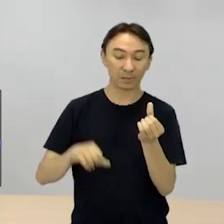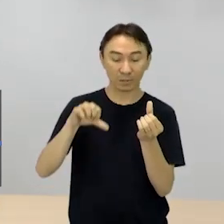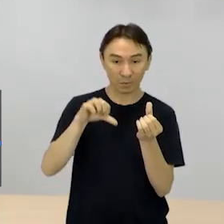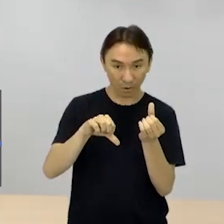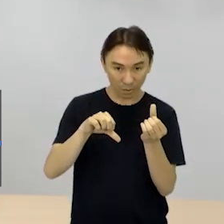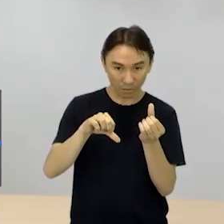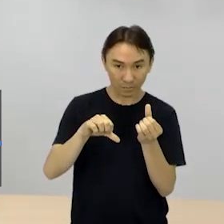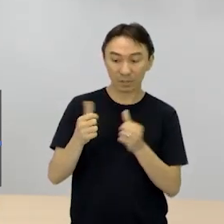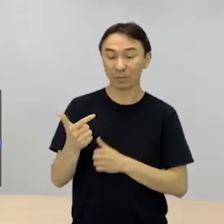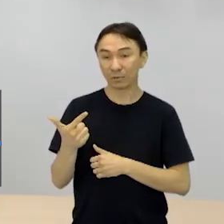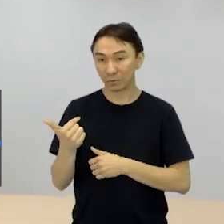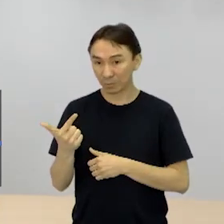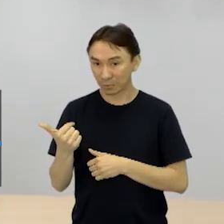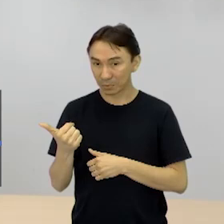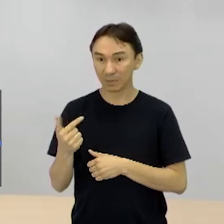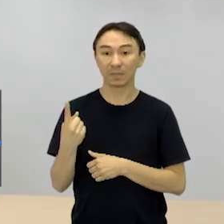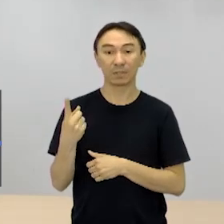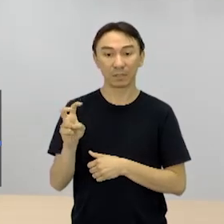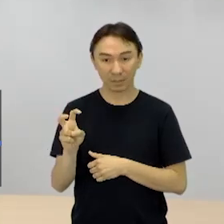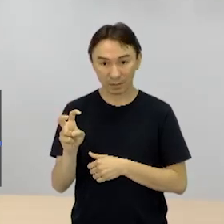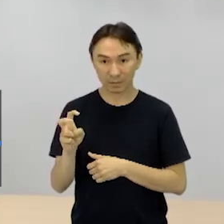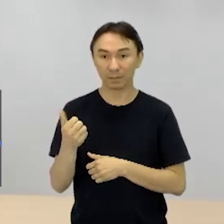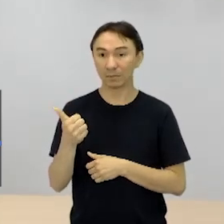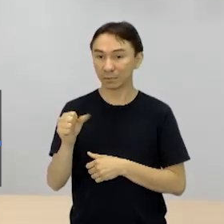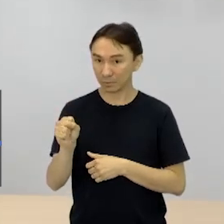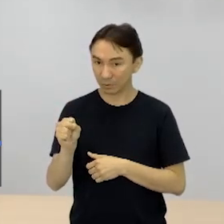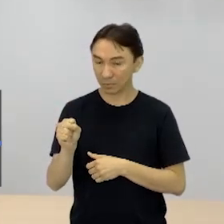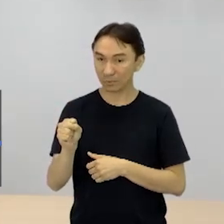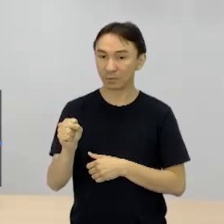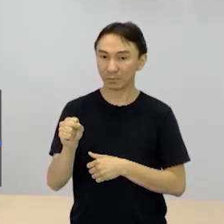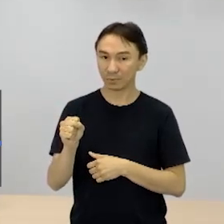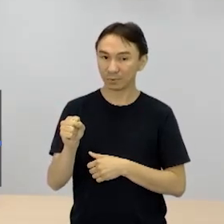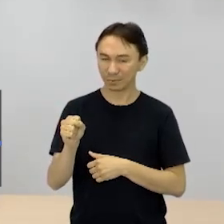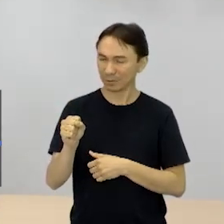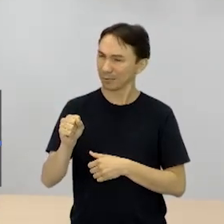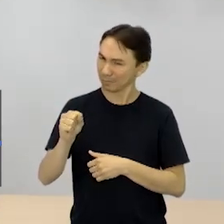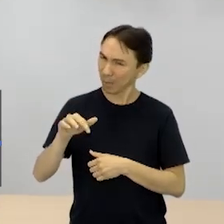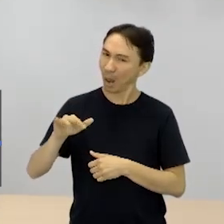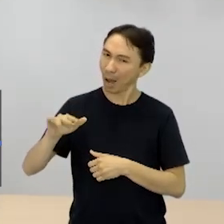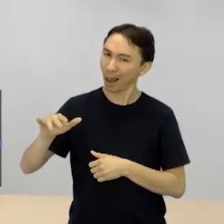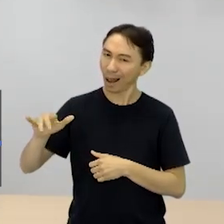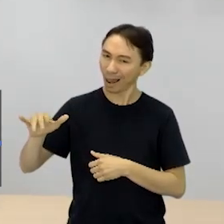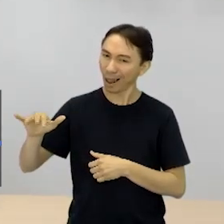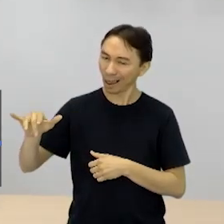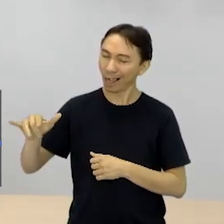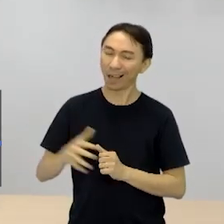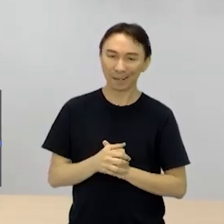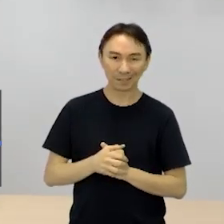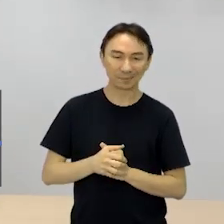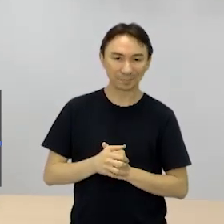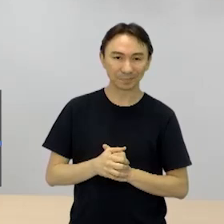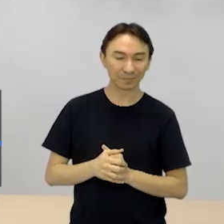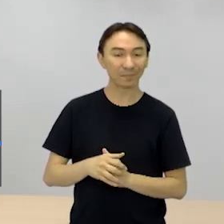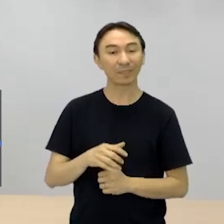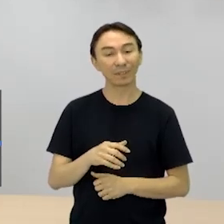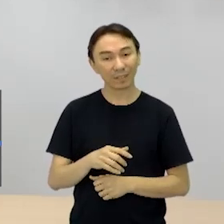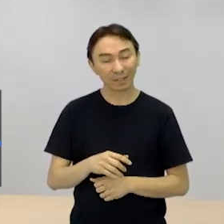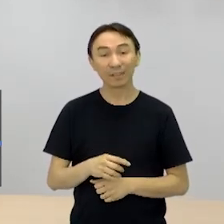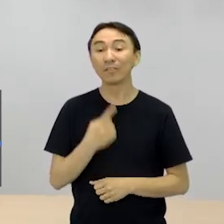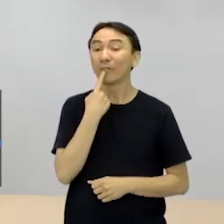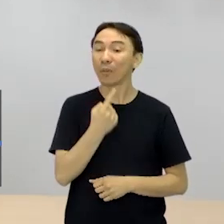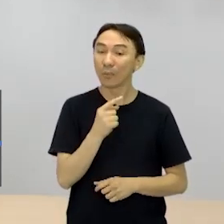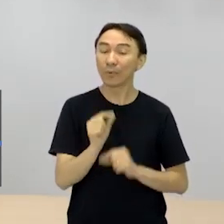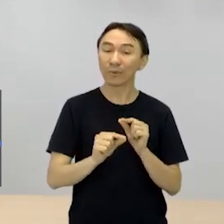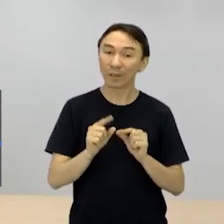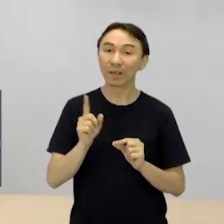9, 12, 15, 18, colocaram reticências, né, porque é infinito, né? E eles falaram assim, ó, estamos